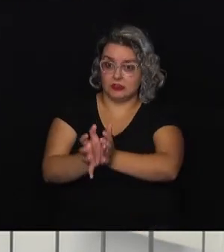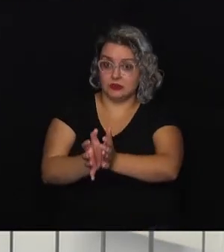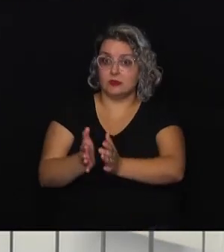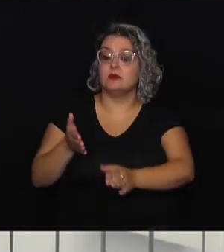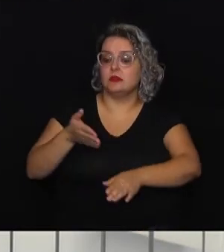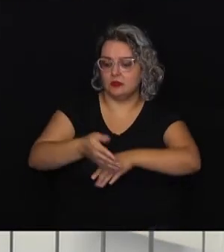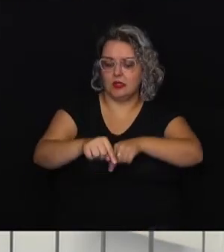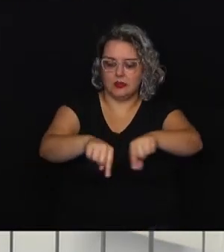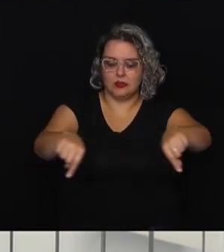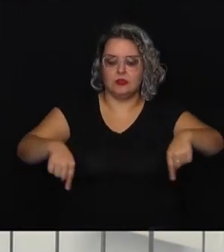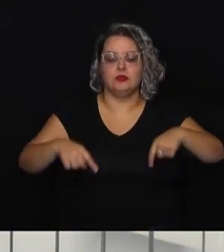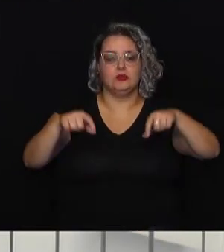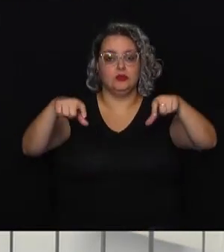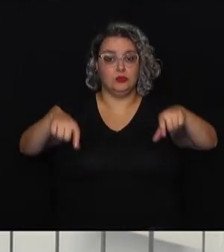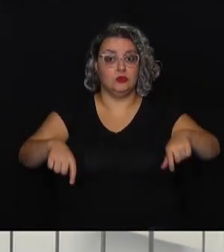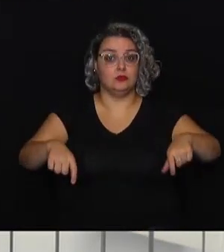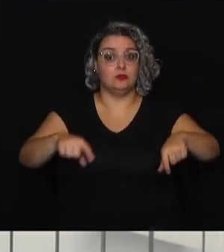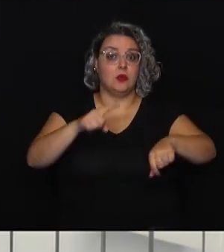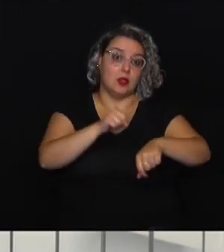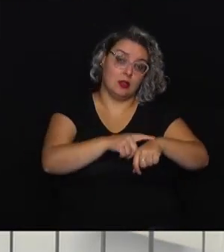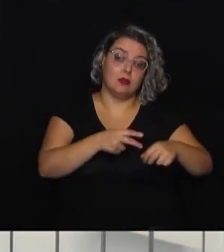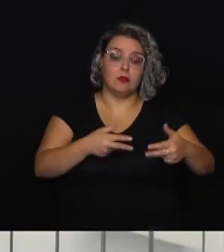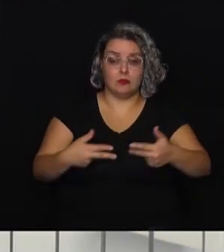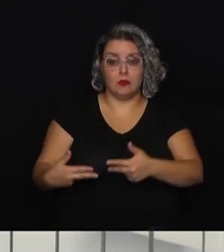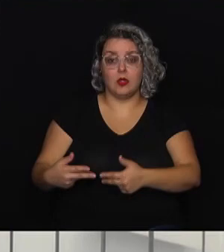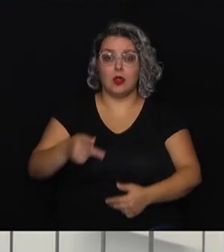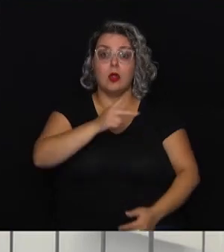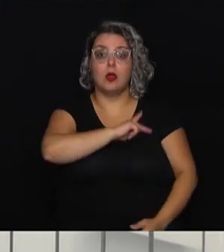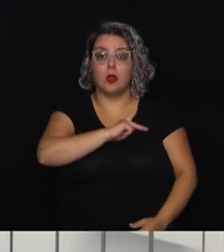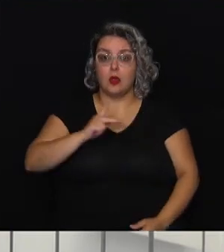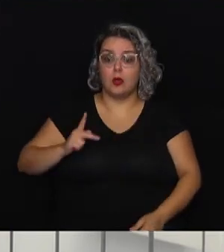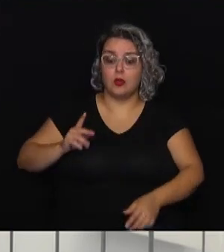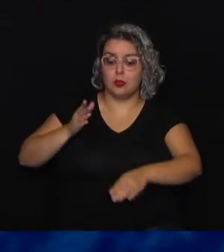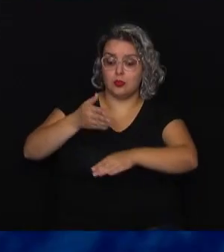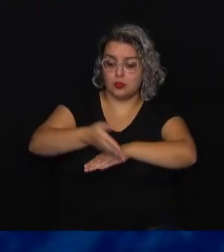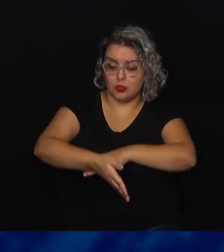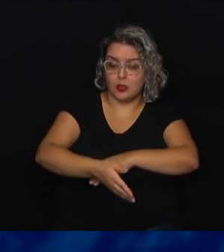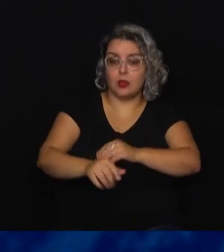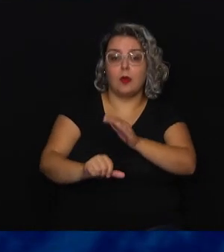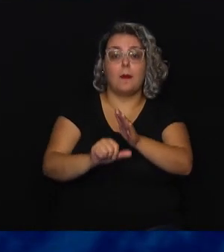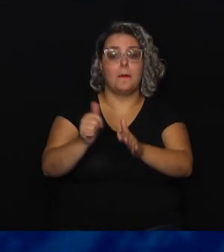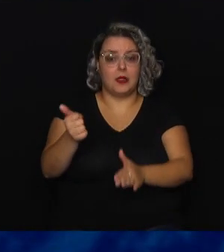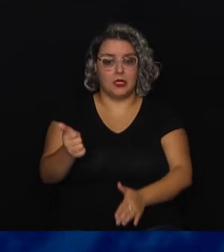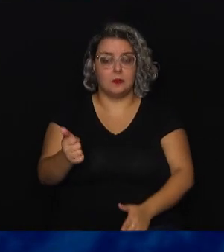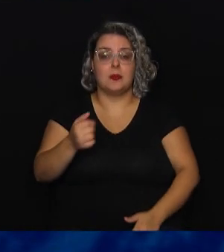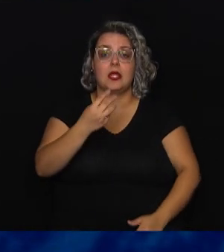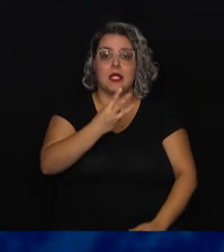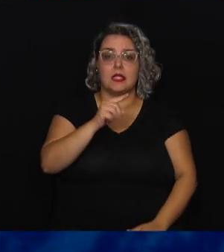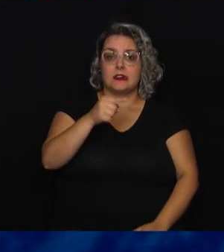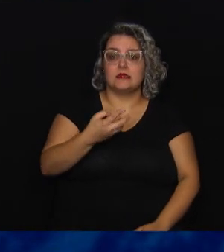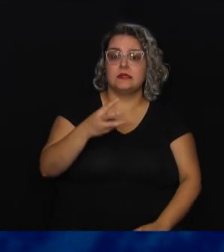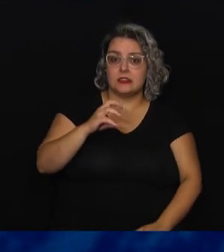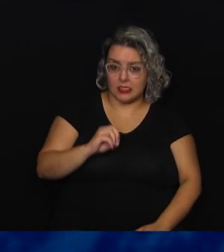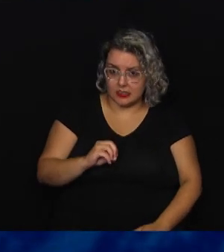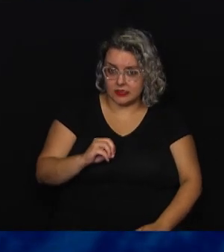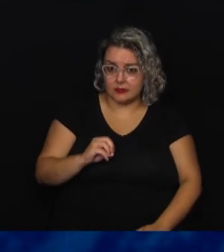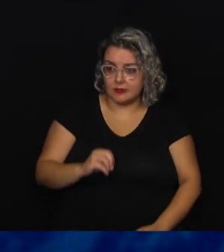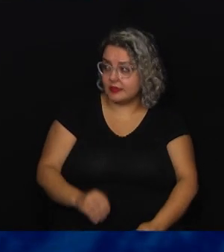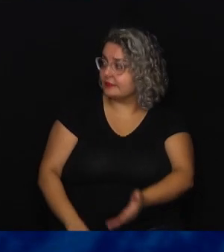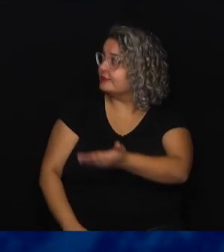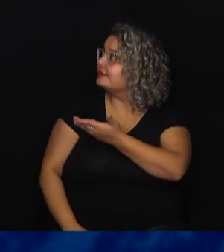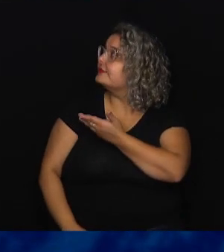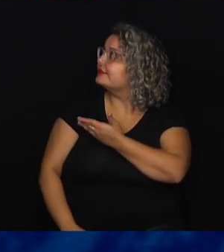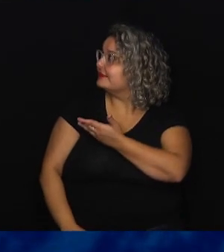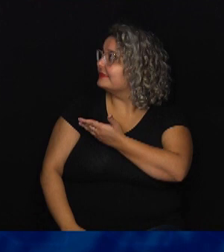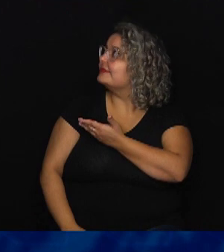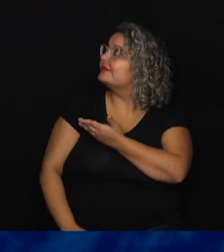campo. Pela ordem cronológica, a Ponte Preta entra em campo primeiro às 3h30 da tarde. Você já vê aí na